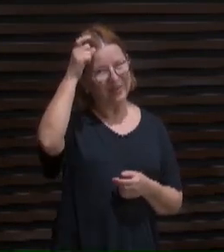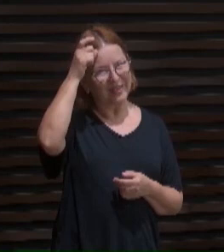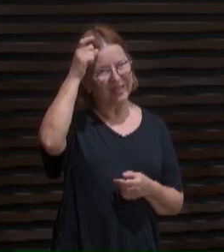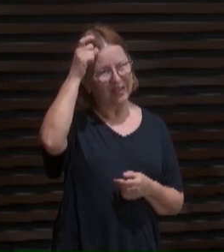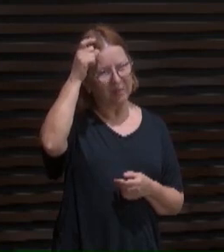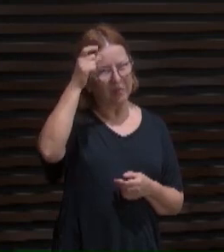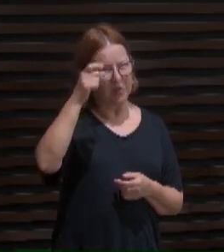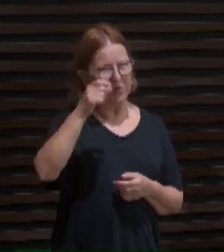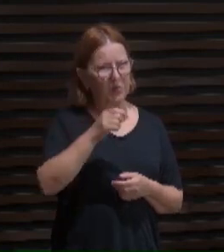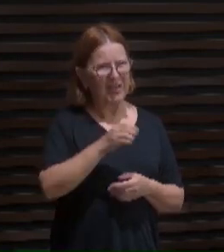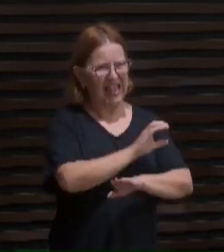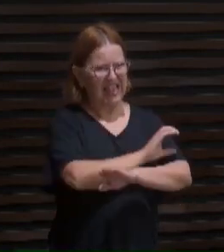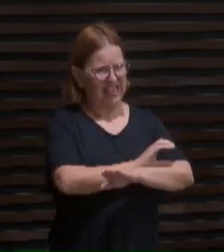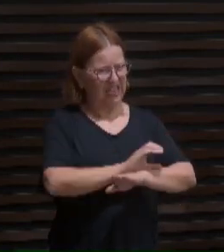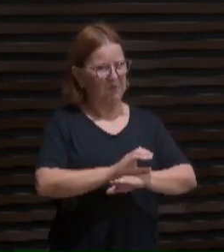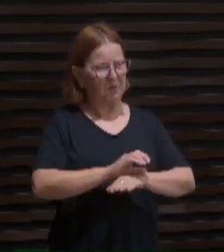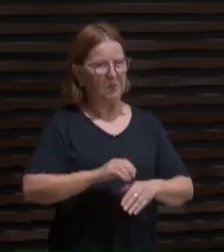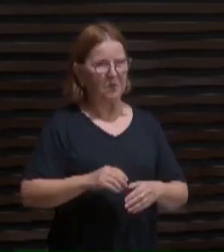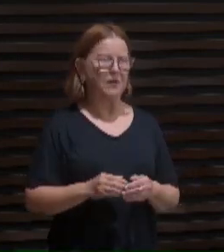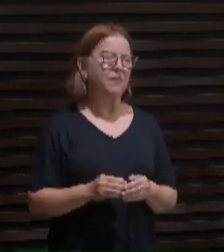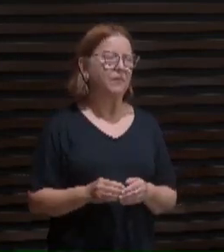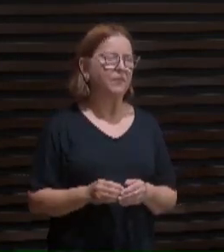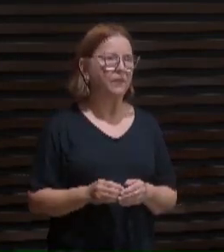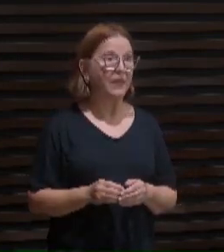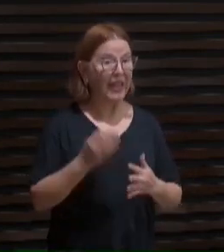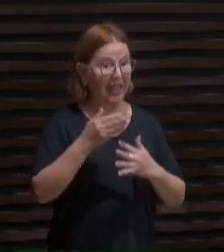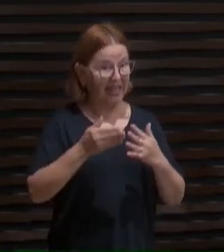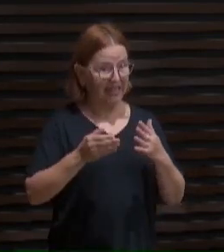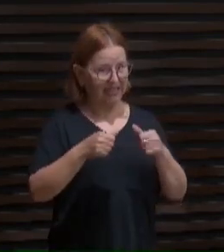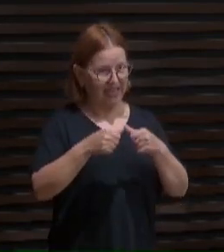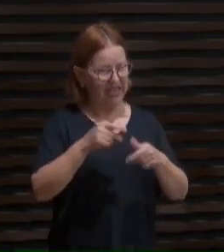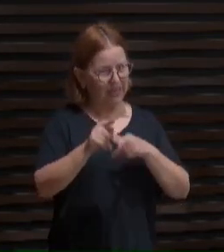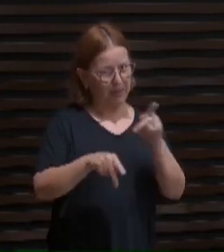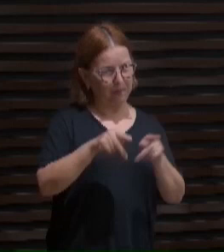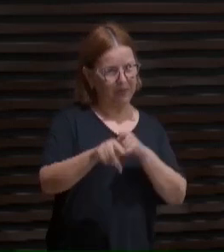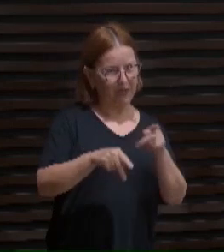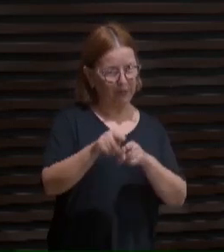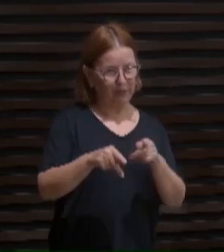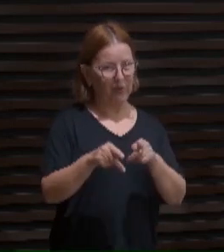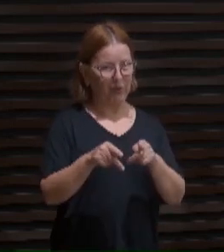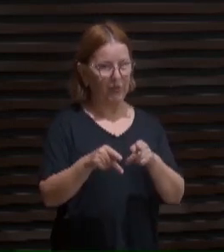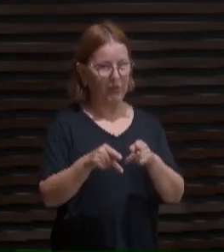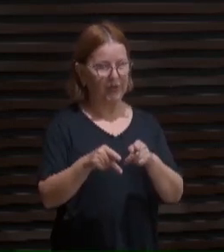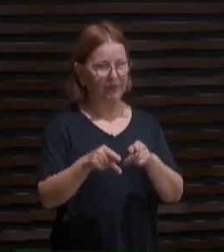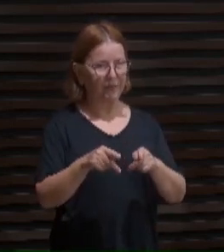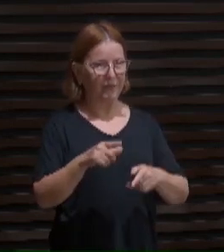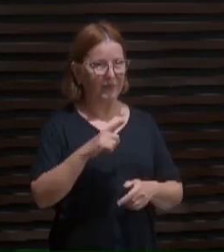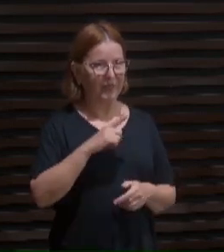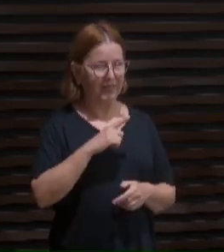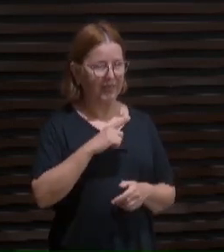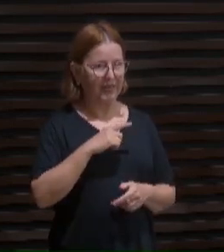Ele fala que entre estes se encontram os que